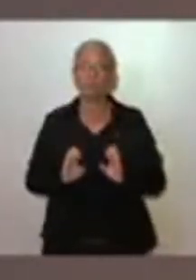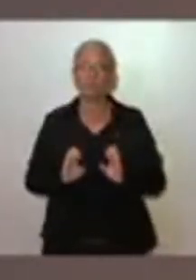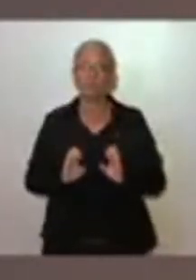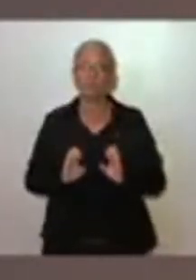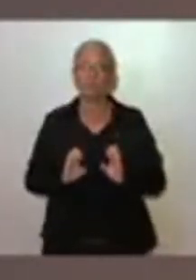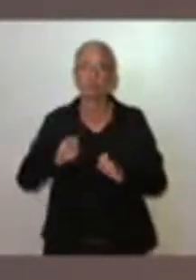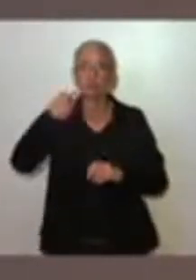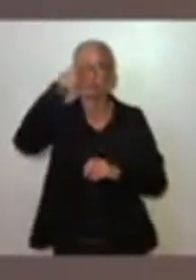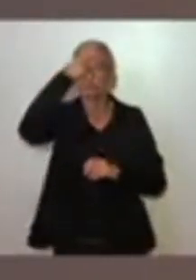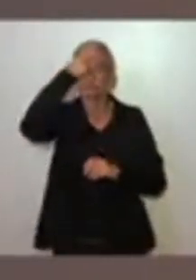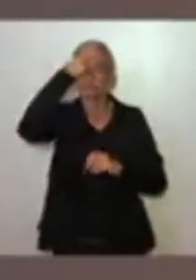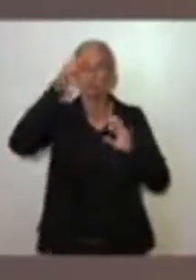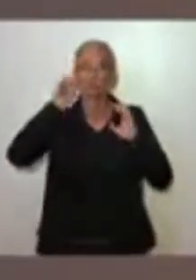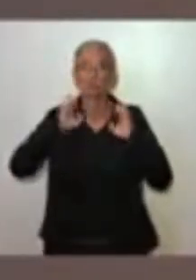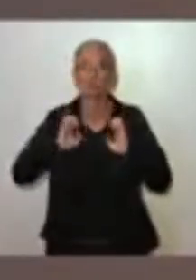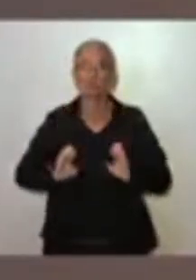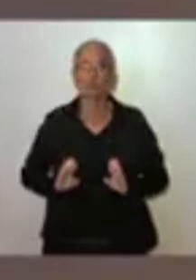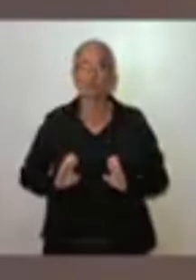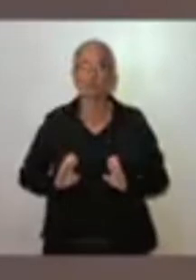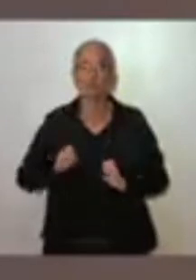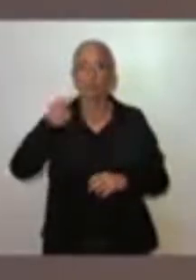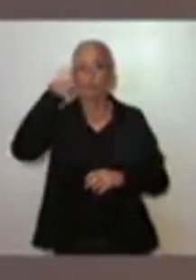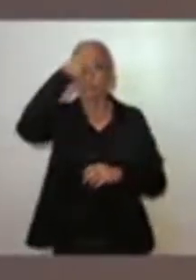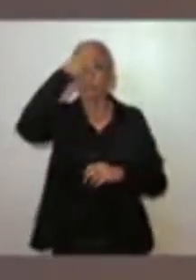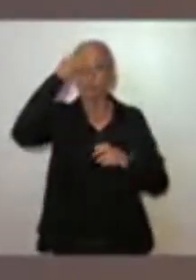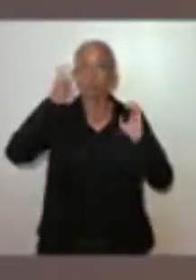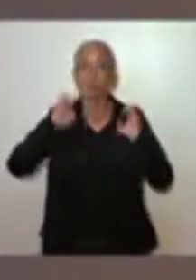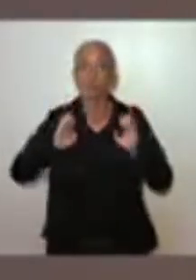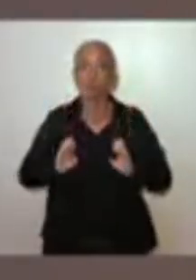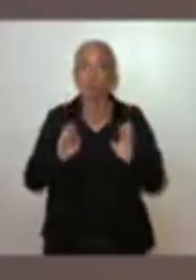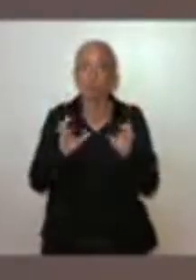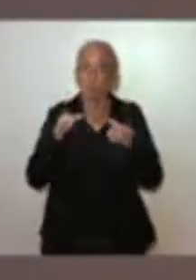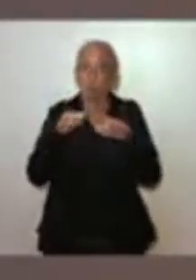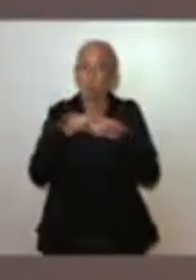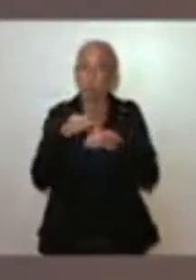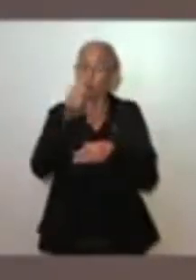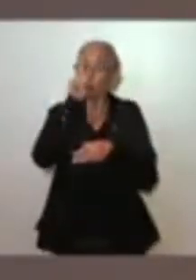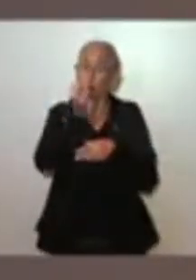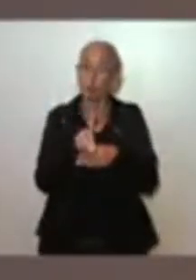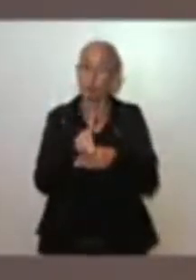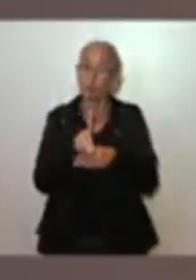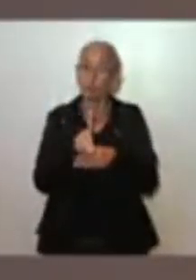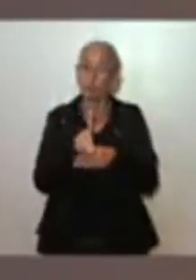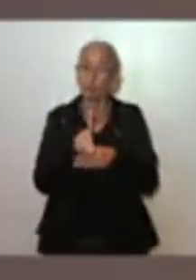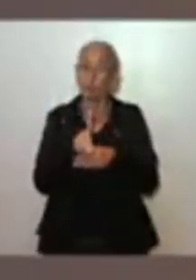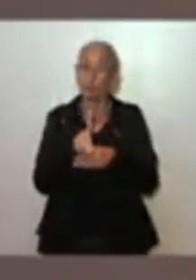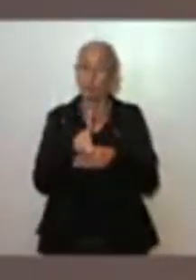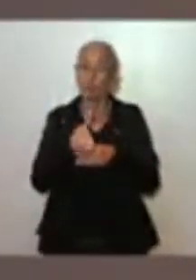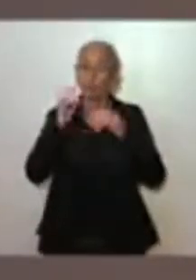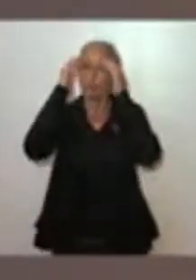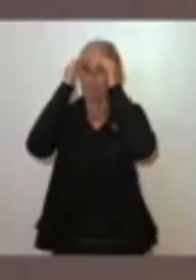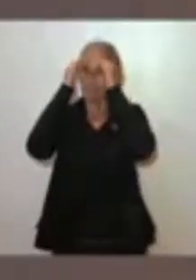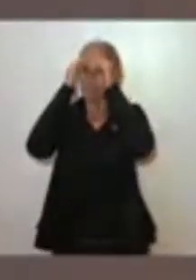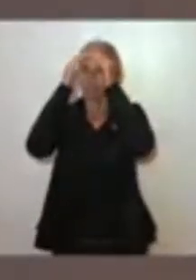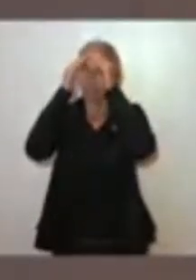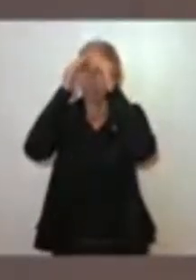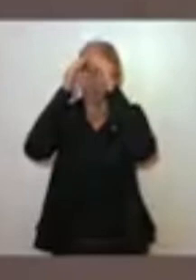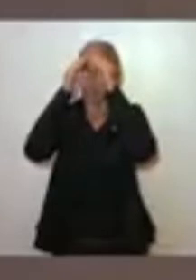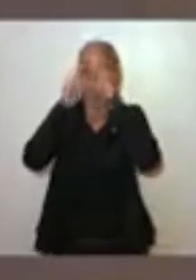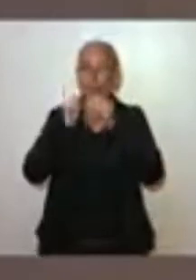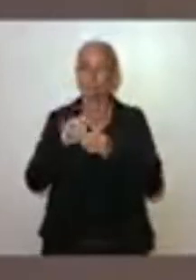os cidadãos EA cidadania vem com um conjunto de direitos e de responsabilidades